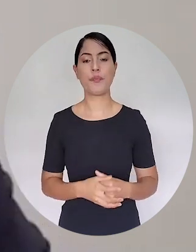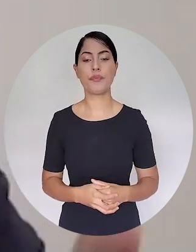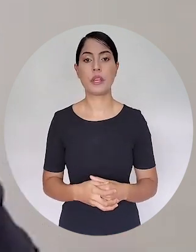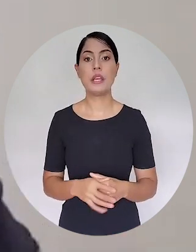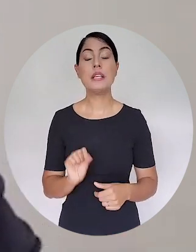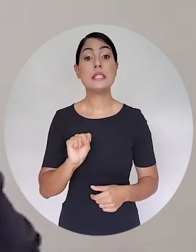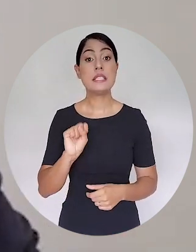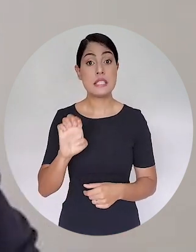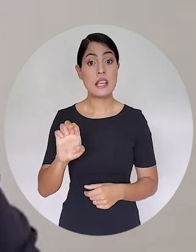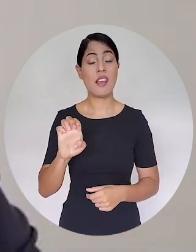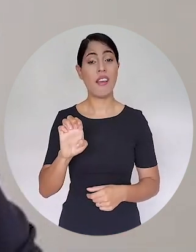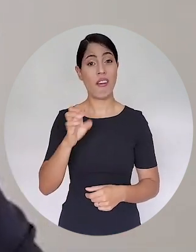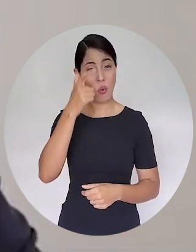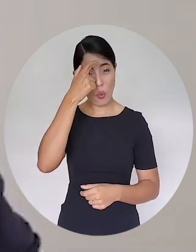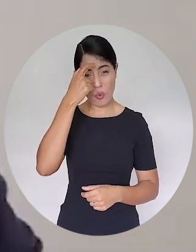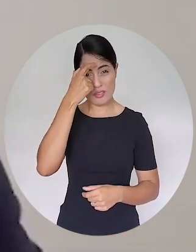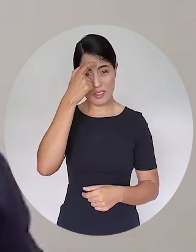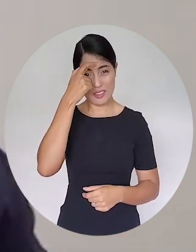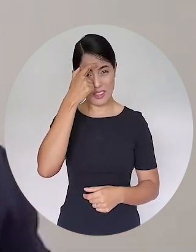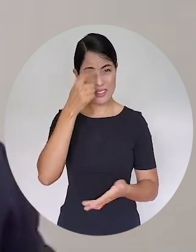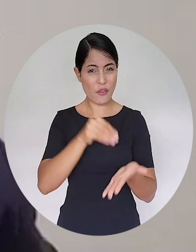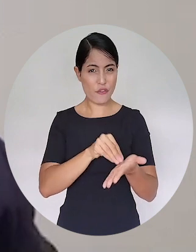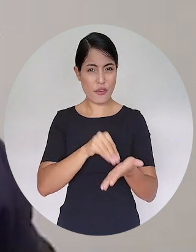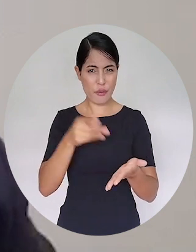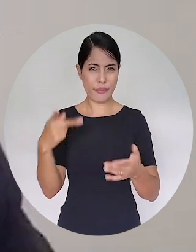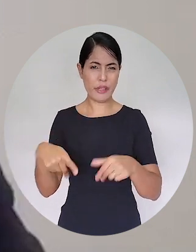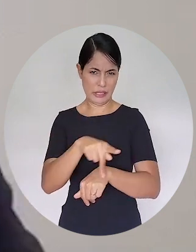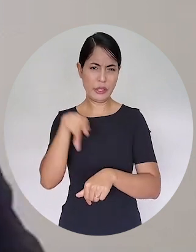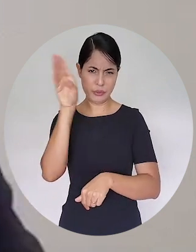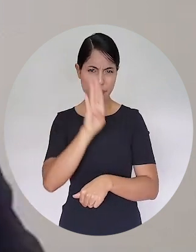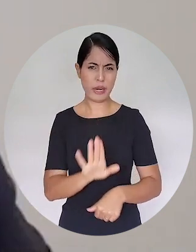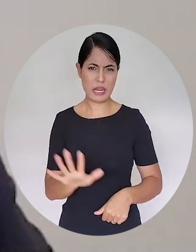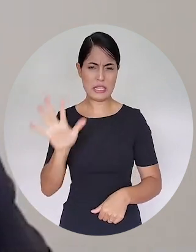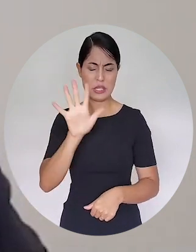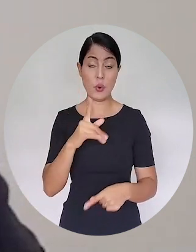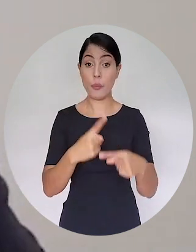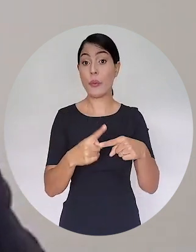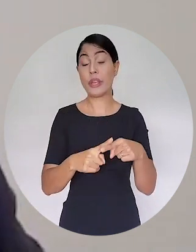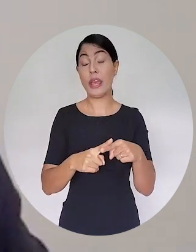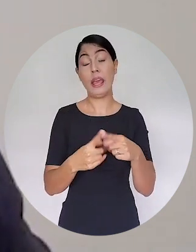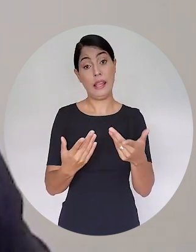da conscientização da mediação no Brasil? Porque, como a senhora disse,